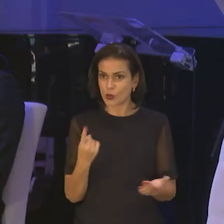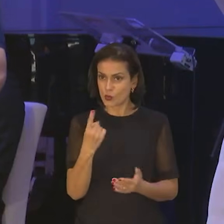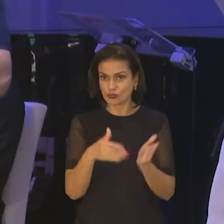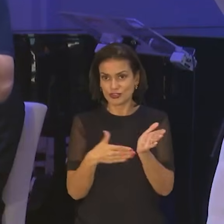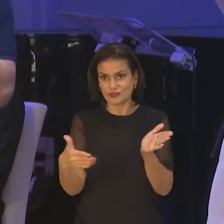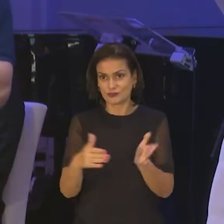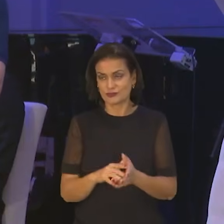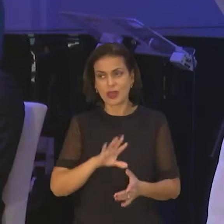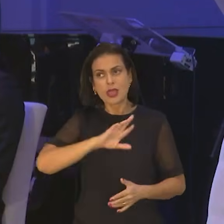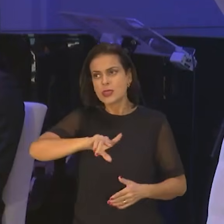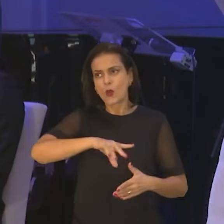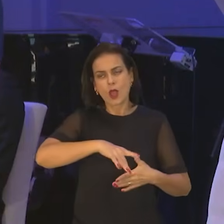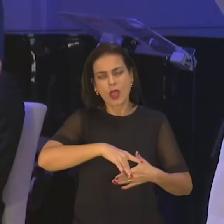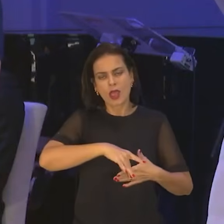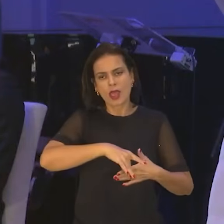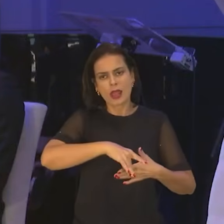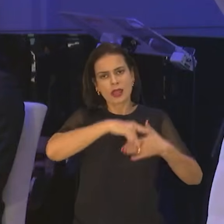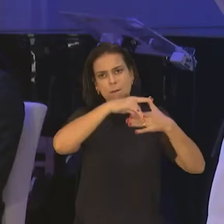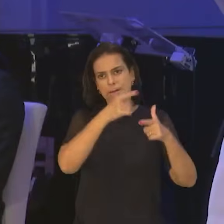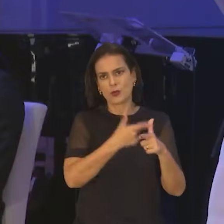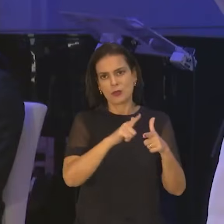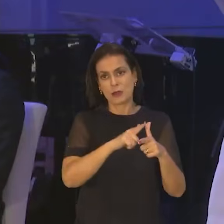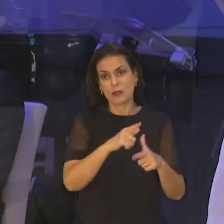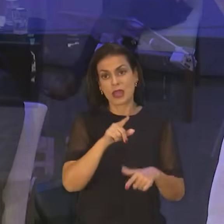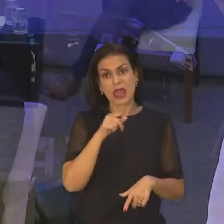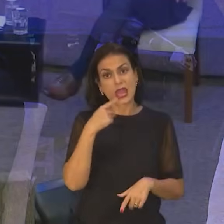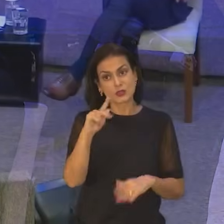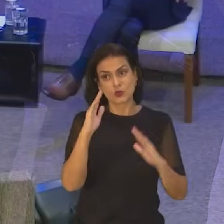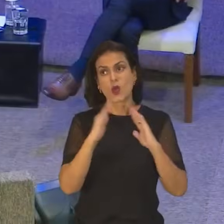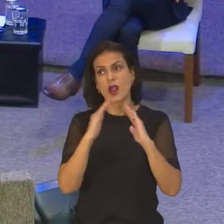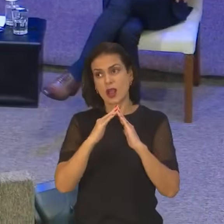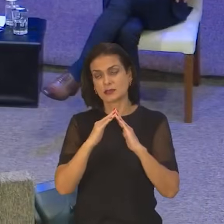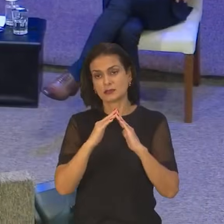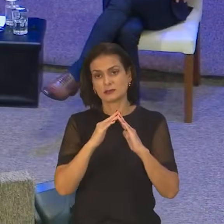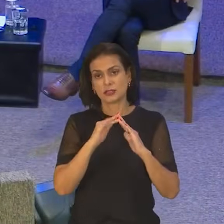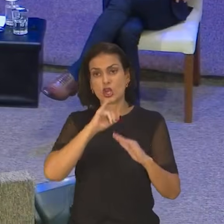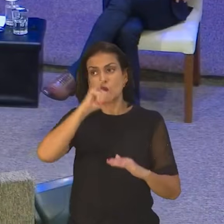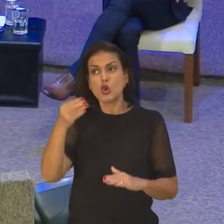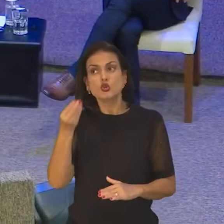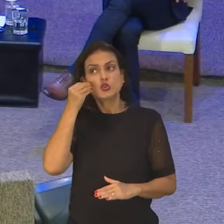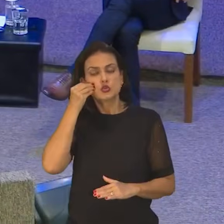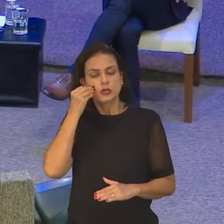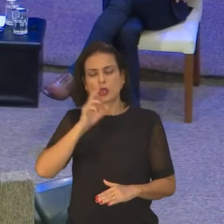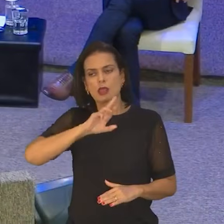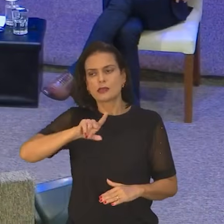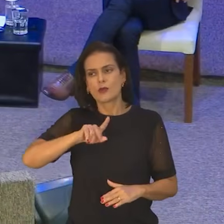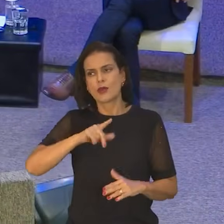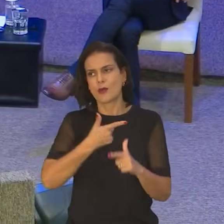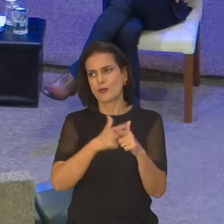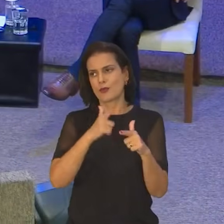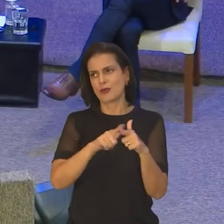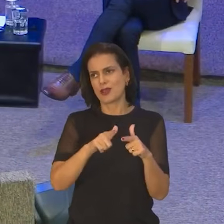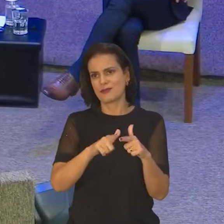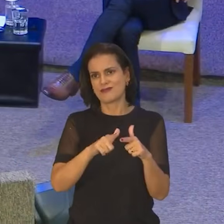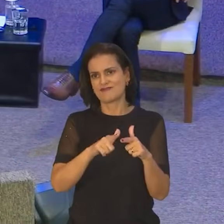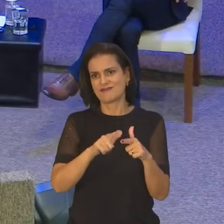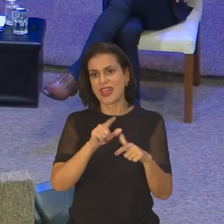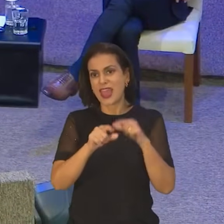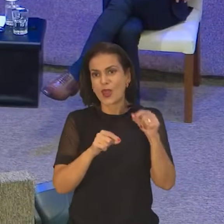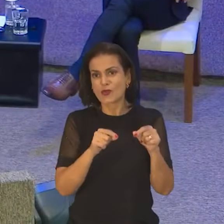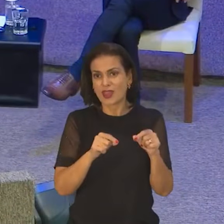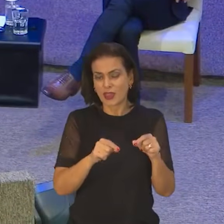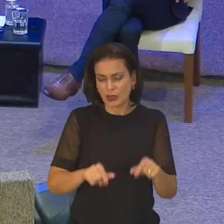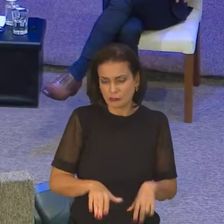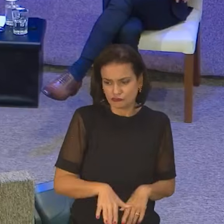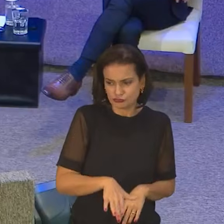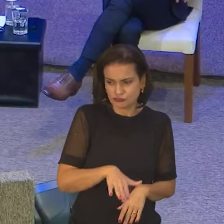Não é o líder o problema é você em casa. Judas não era o problema dele, Jesus. Era o problema indicado. Desde a infância